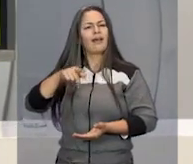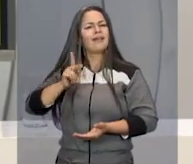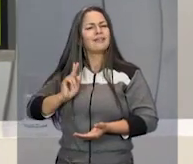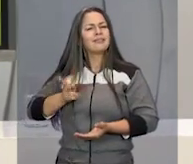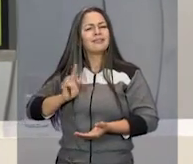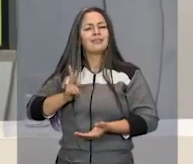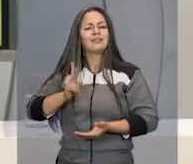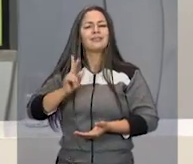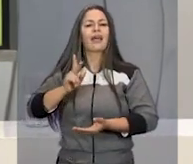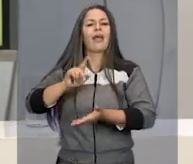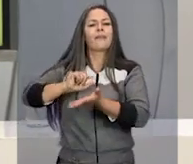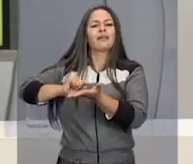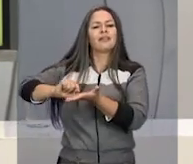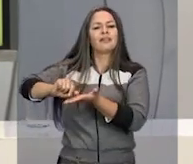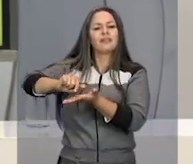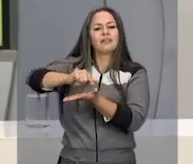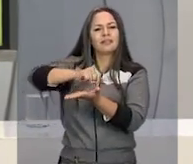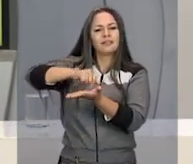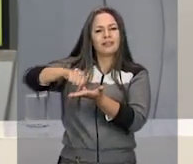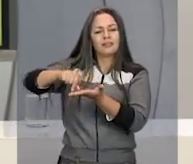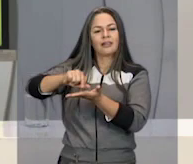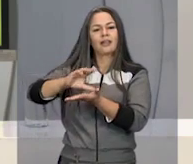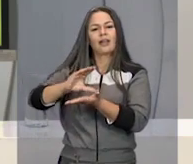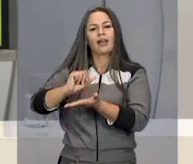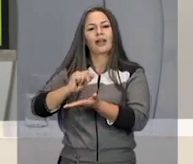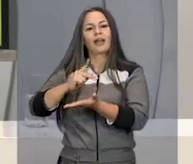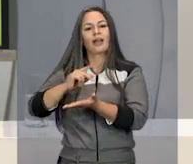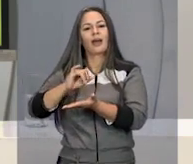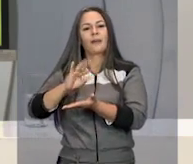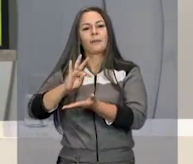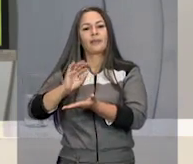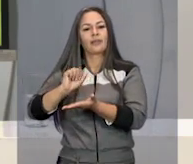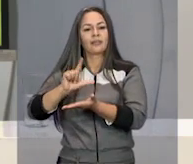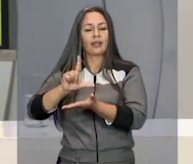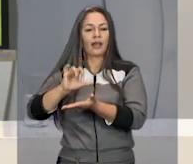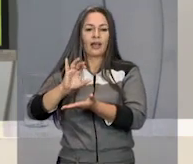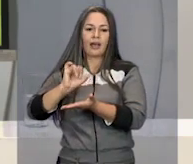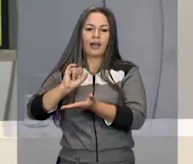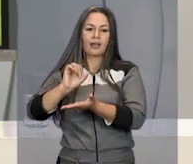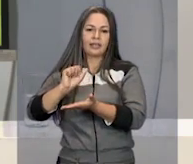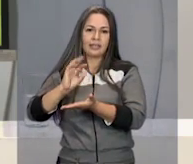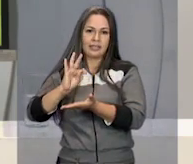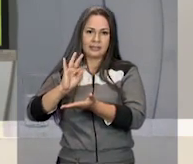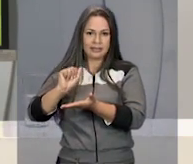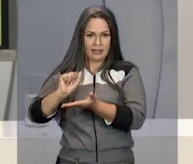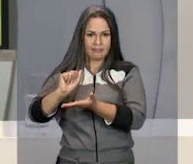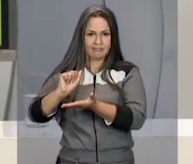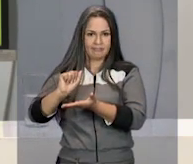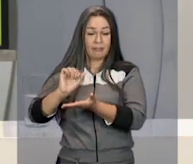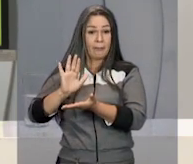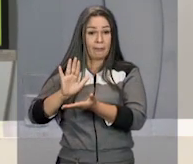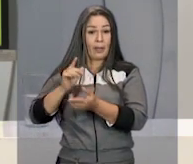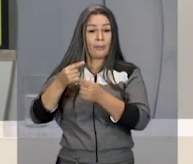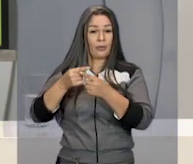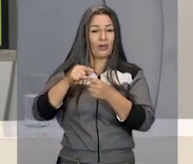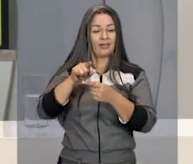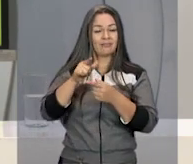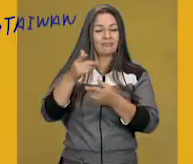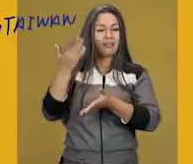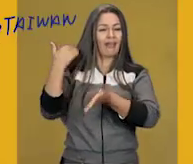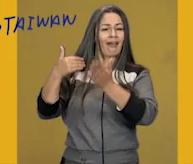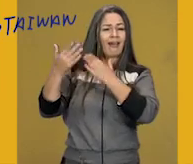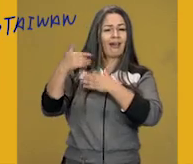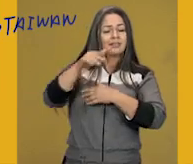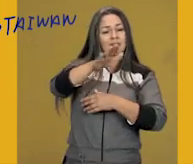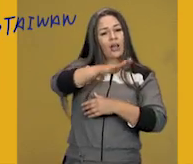2 sistemas. A China continental ficava sob o regime socialista e a China de ilha,